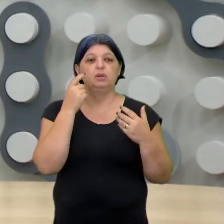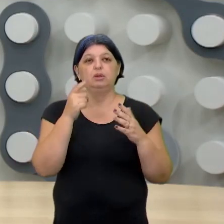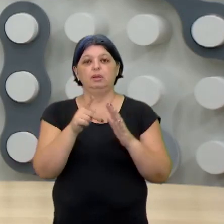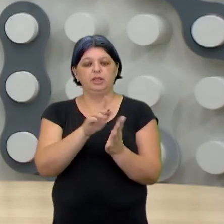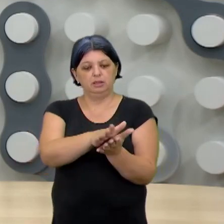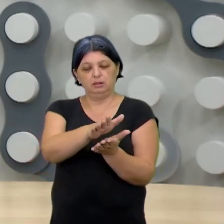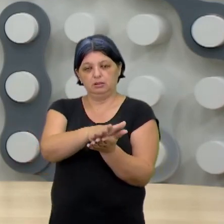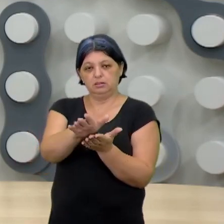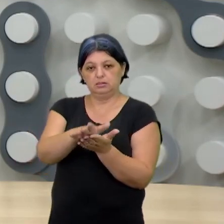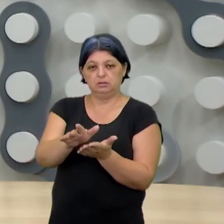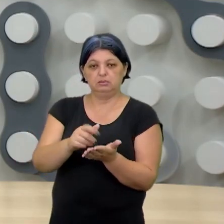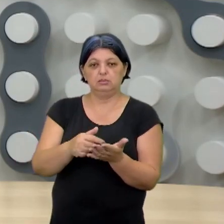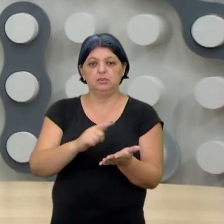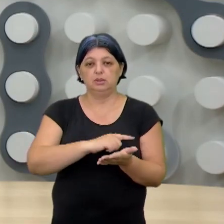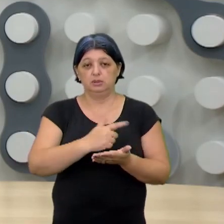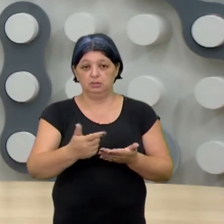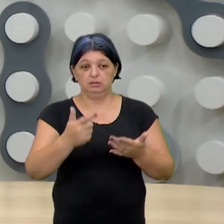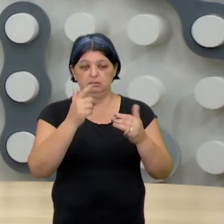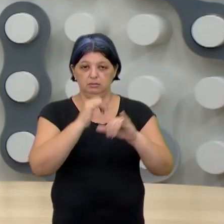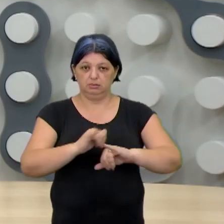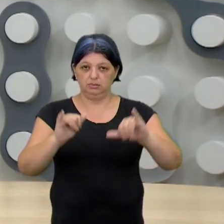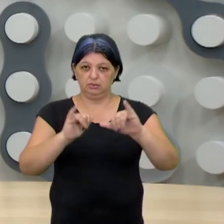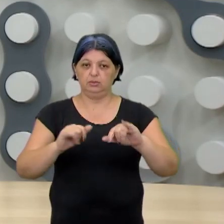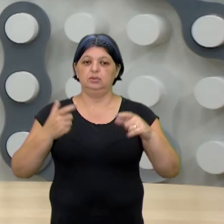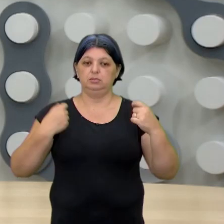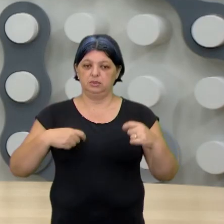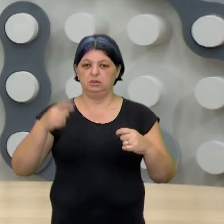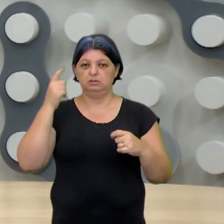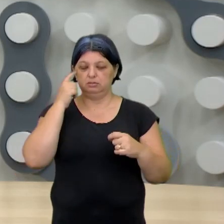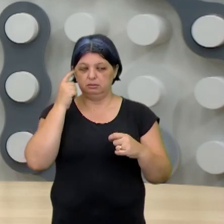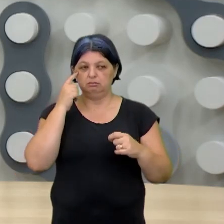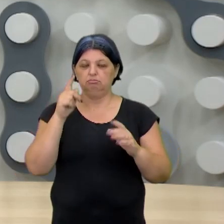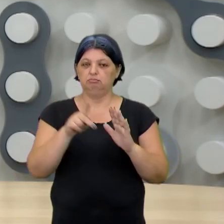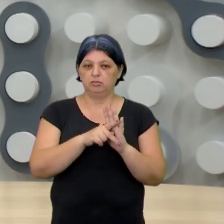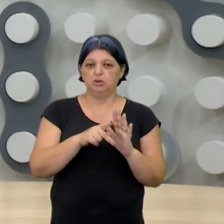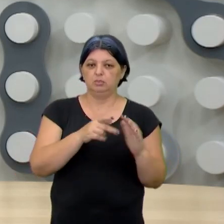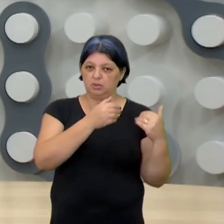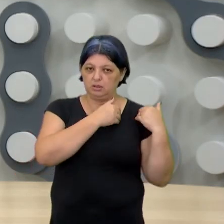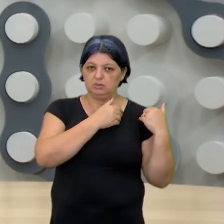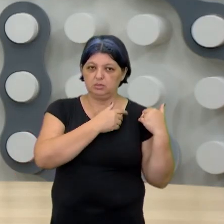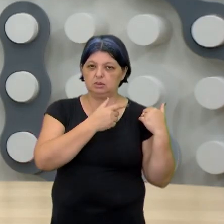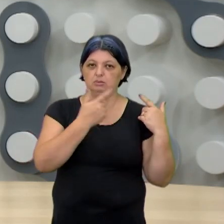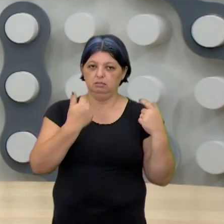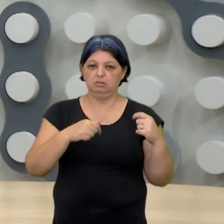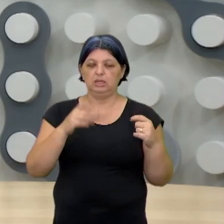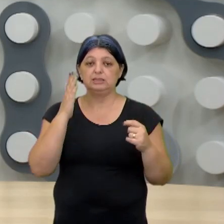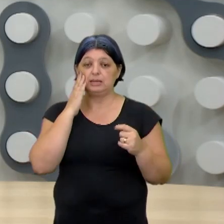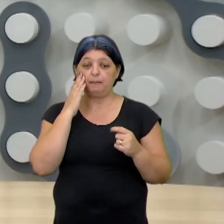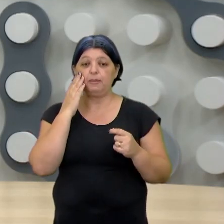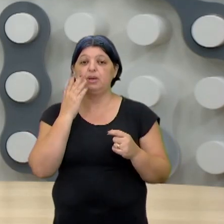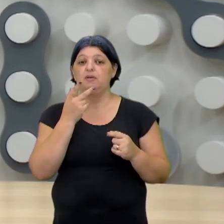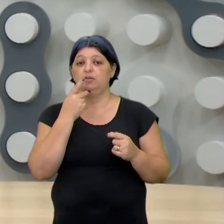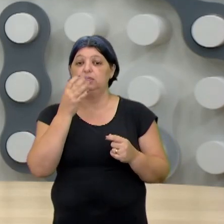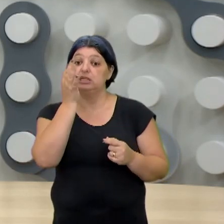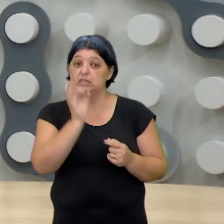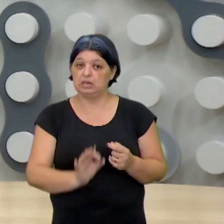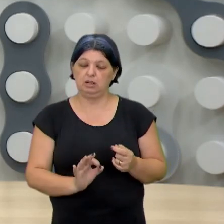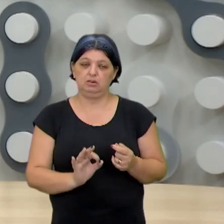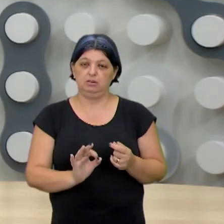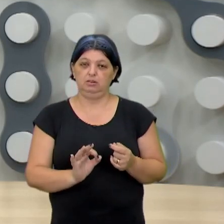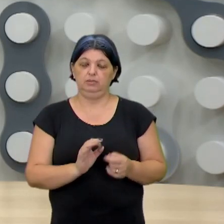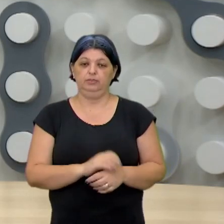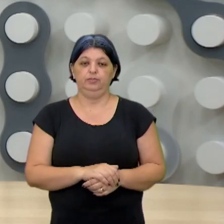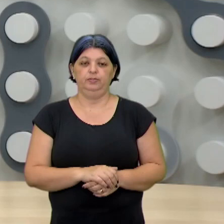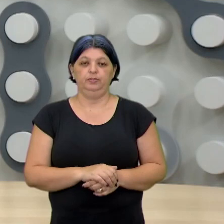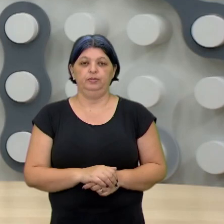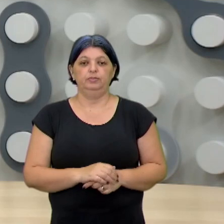o jornalismo, o veículo, ele tem que assumir uma linha editorial e a partir dali ele ser fiel a isso, né? Uma das críticas que se